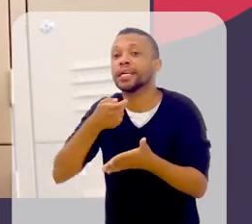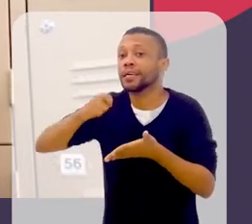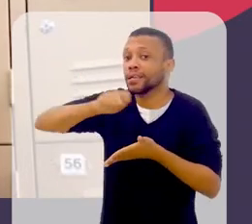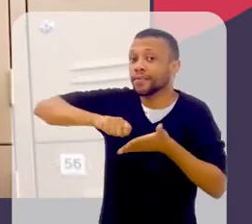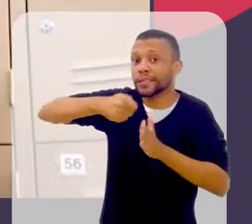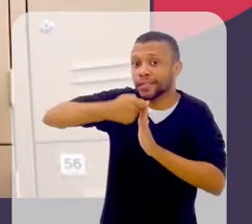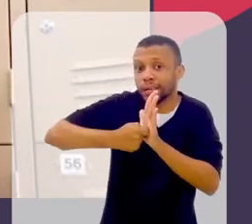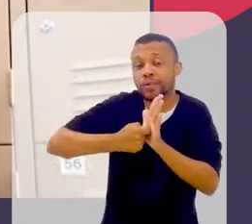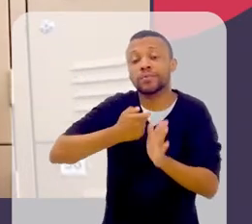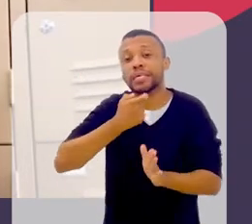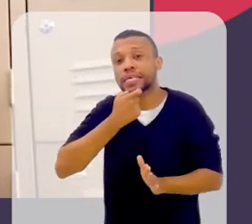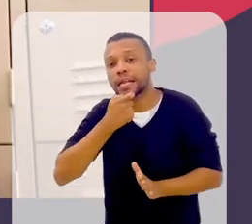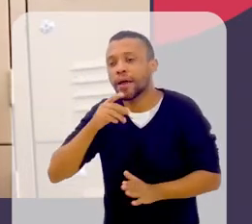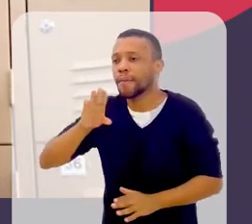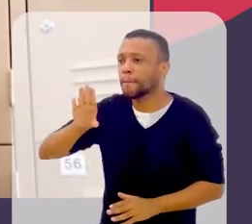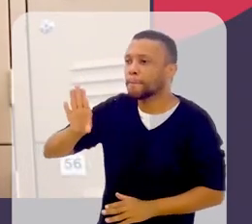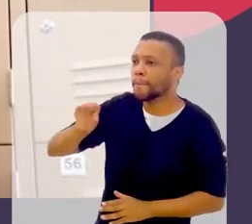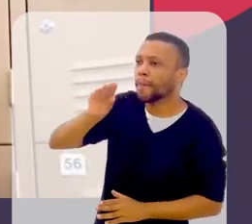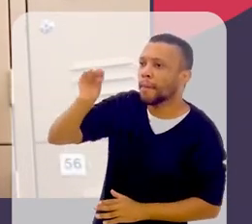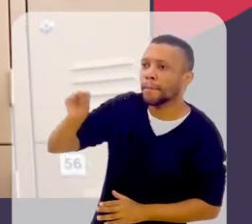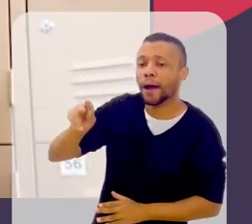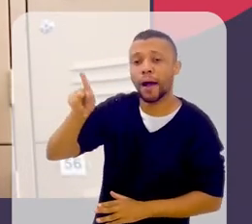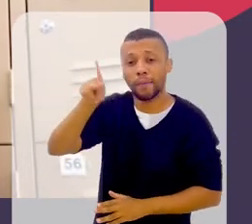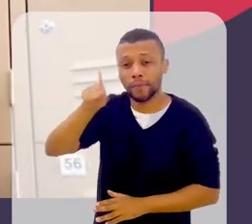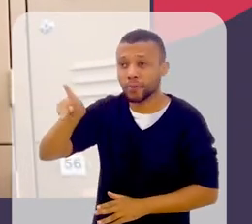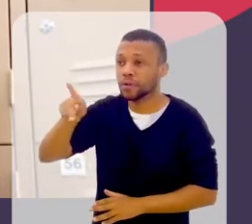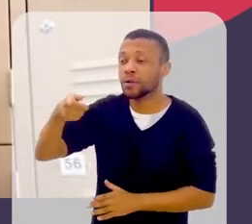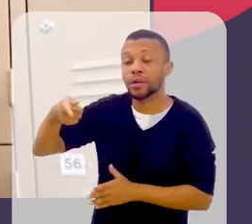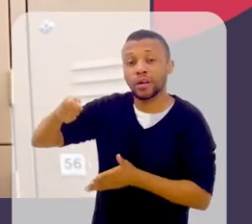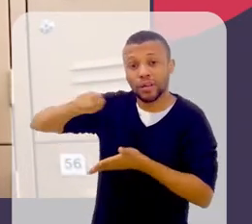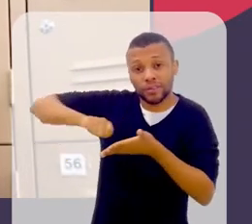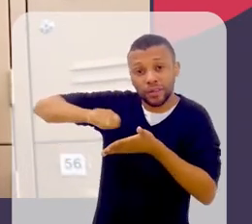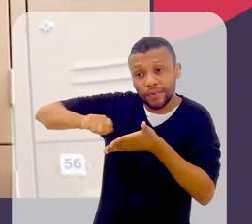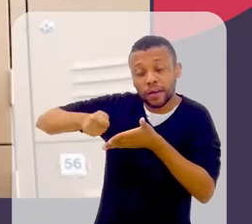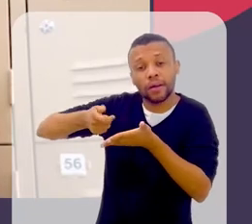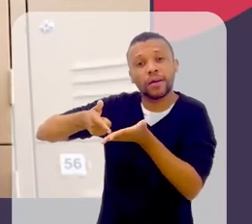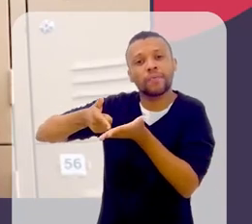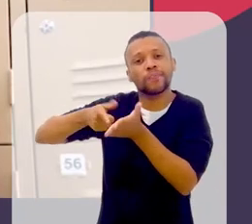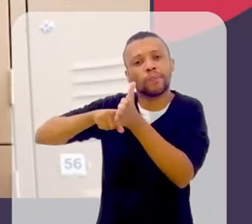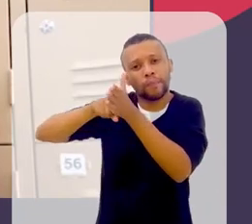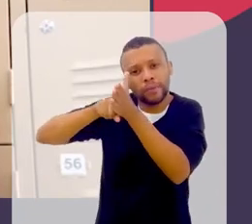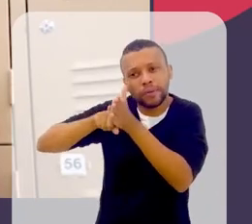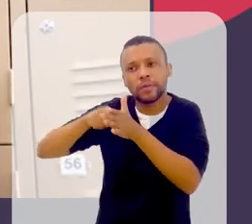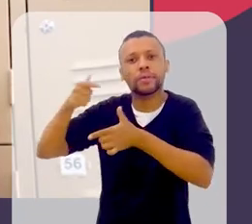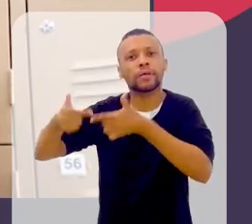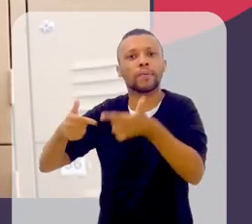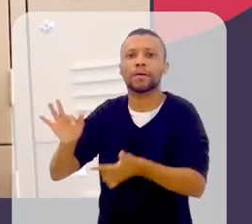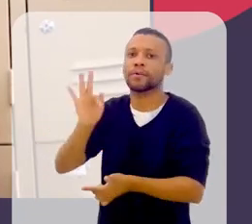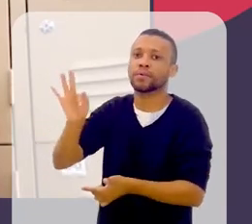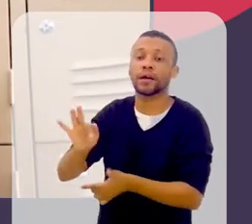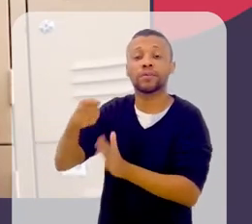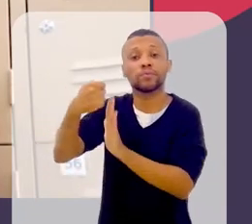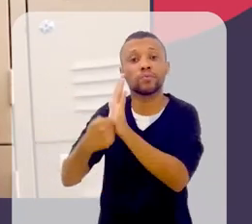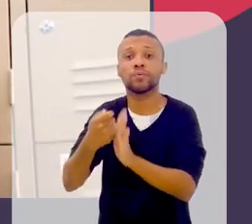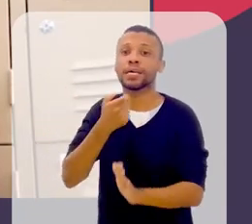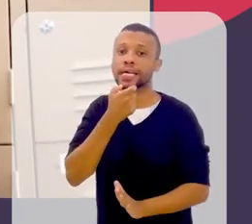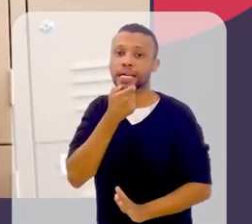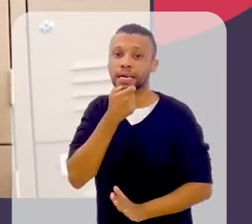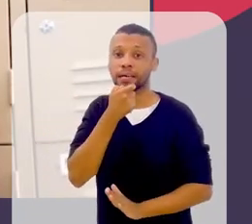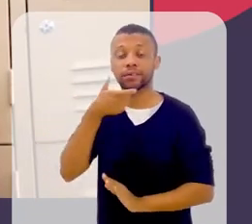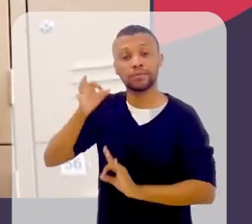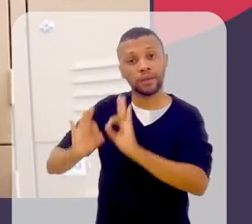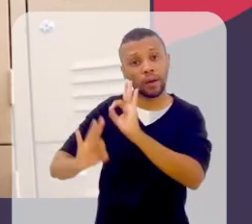texto em inglês, falar com professores e escrever trabalhos de faculdade em inglês, fazendo